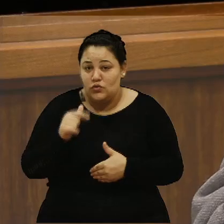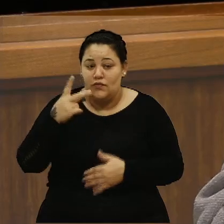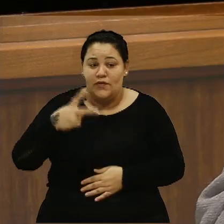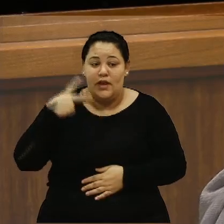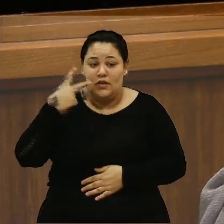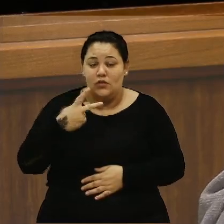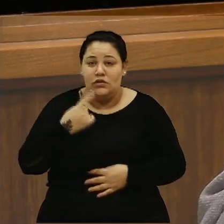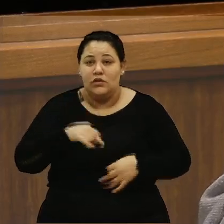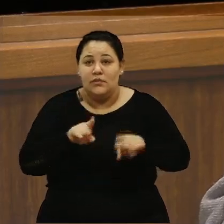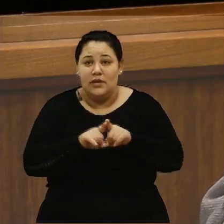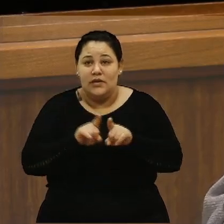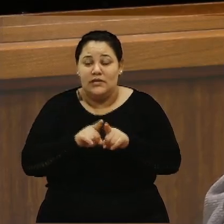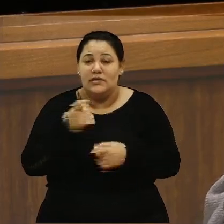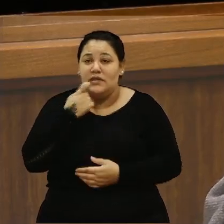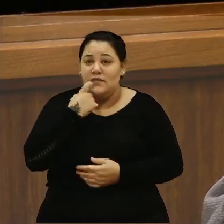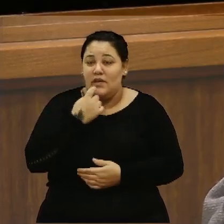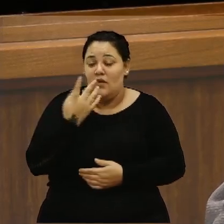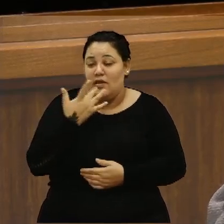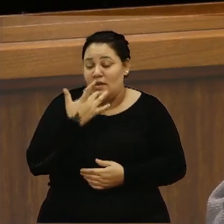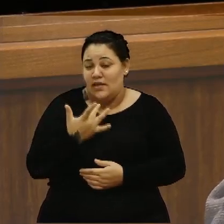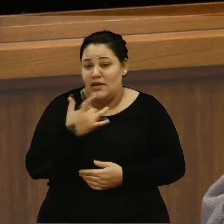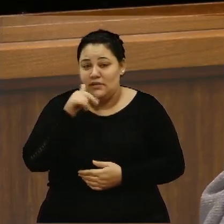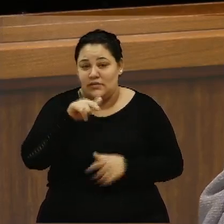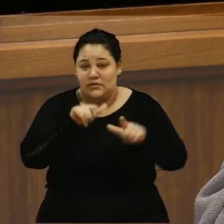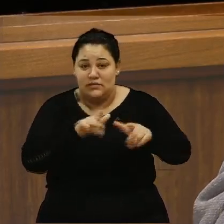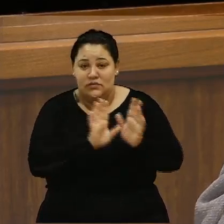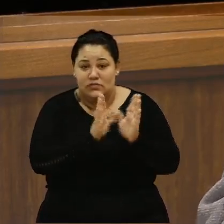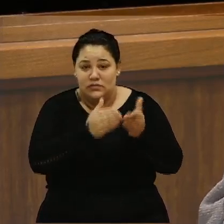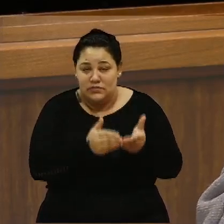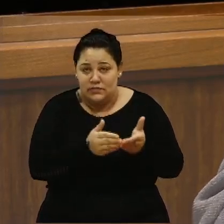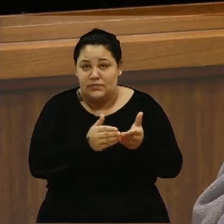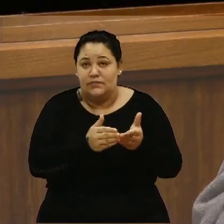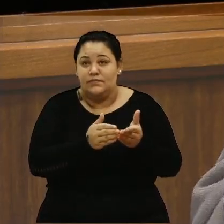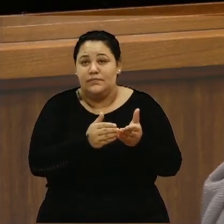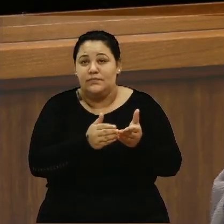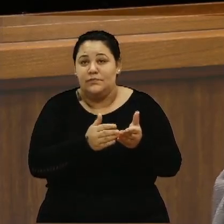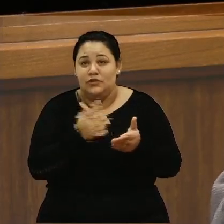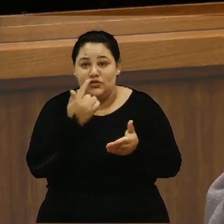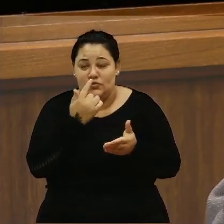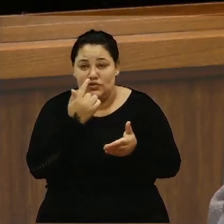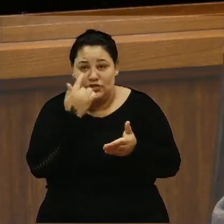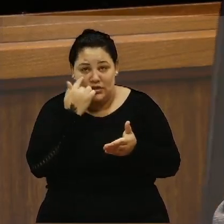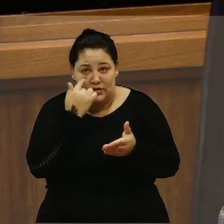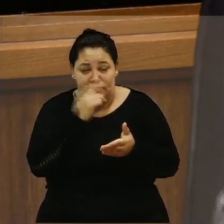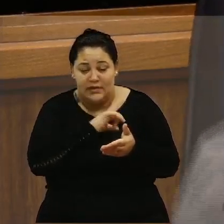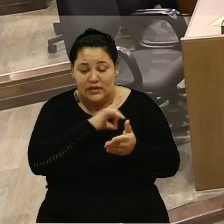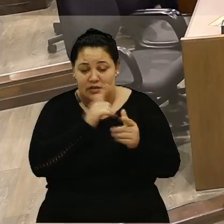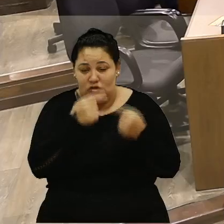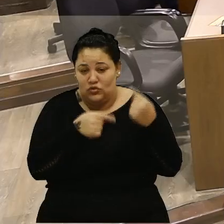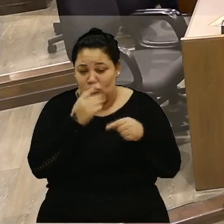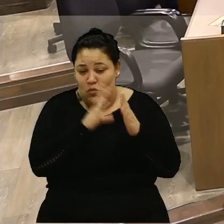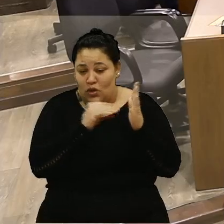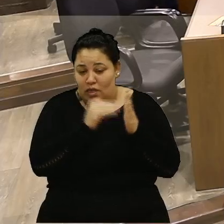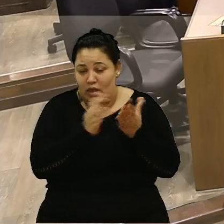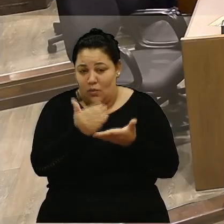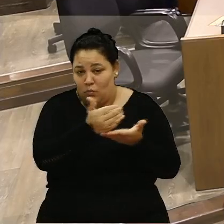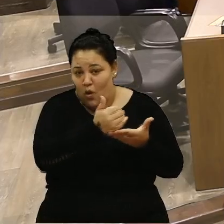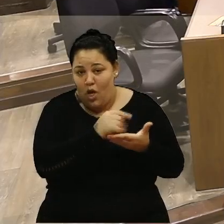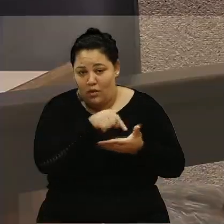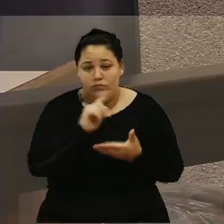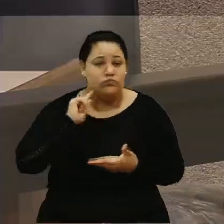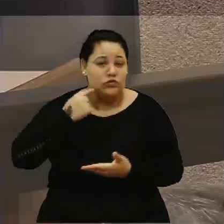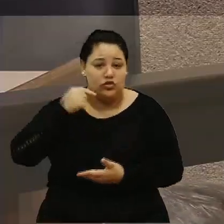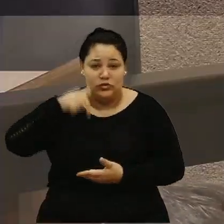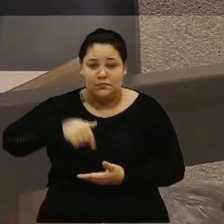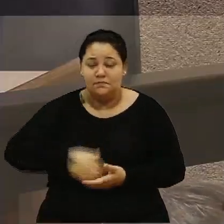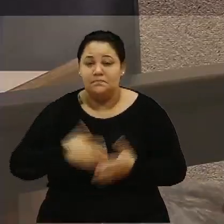sexta-feira, 4 da tarde, na sala de comissões de NPTF, Comissão do Meio Ambiente, debaterá o modelo de coleta na nossa cidade. Obrigado. Parabéns, vereador Libardi, que trouxe